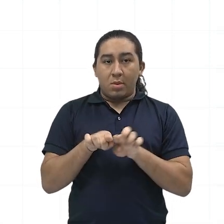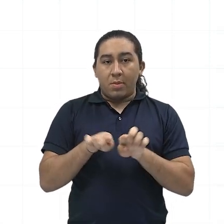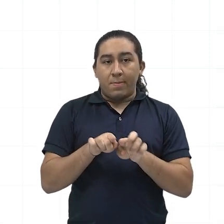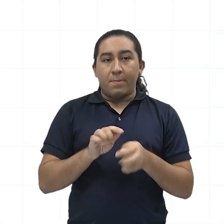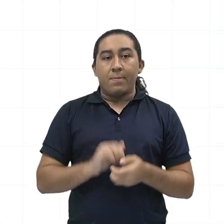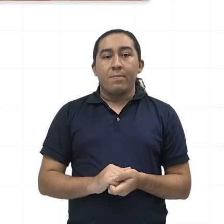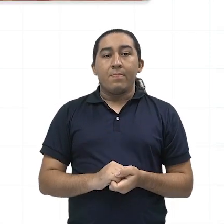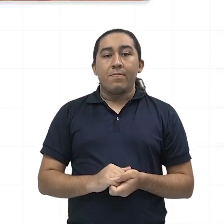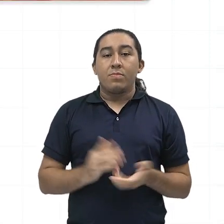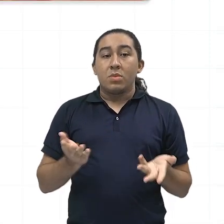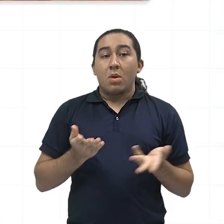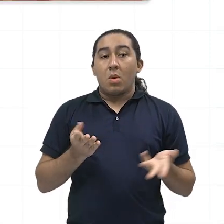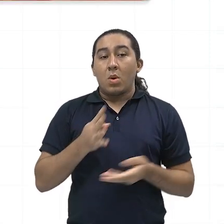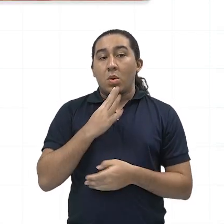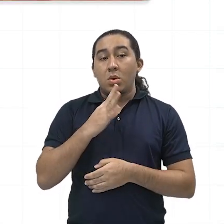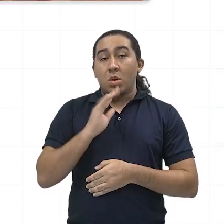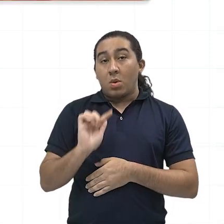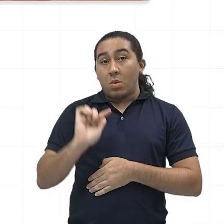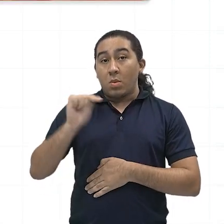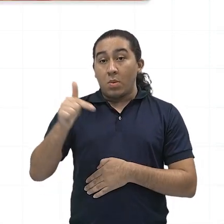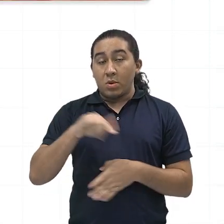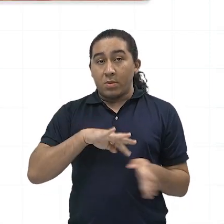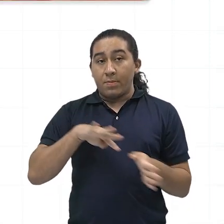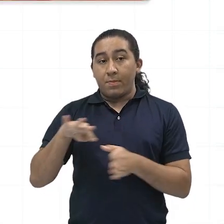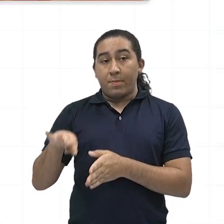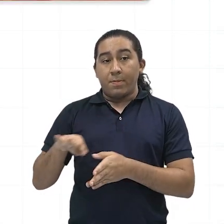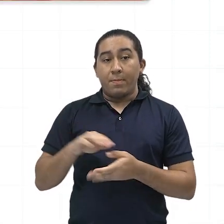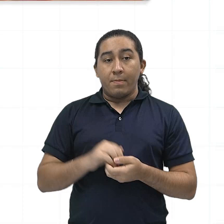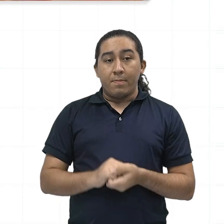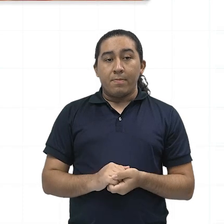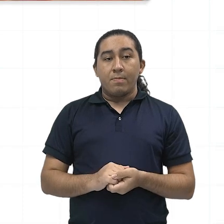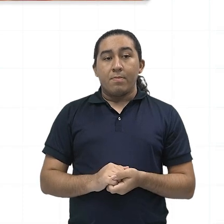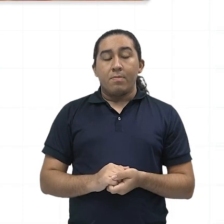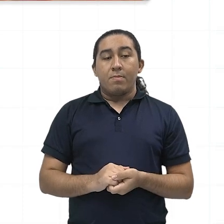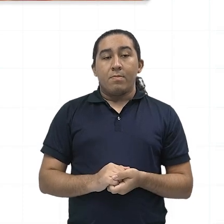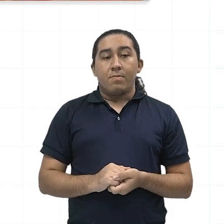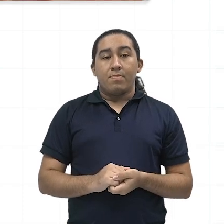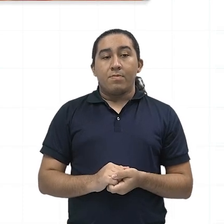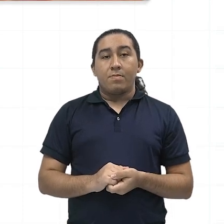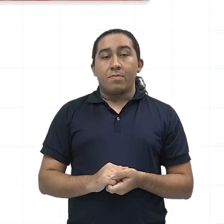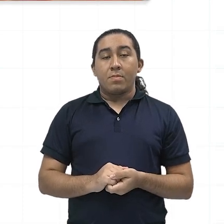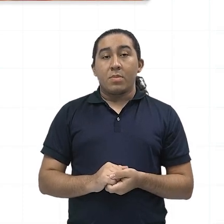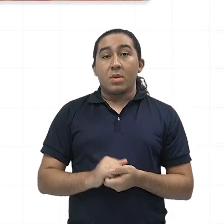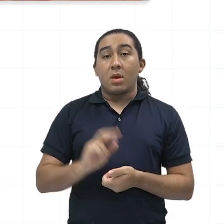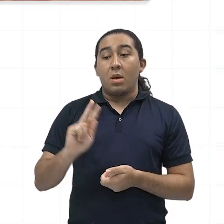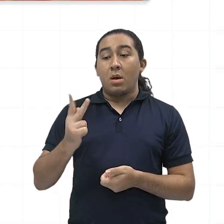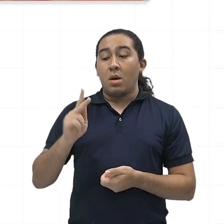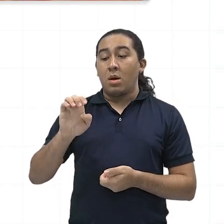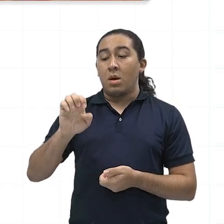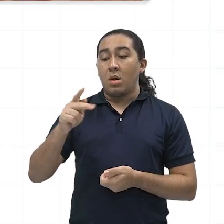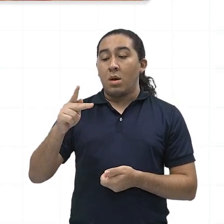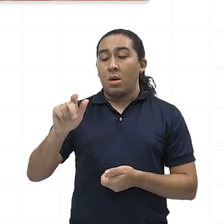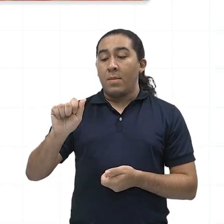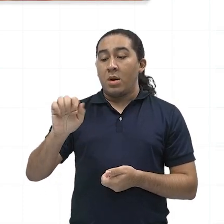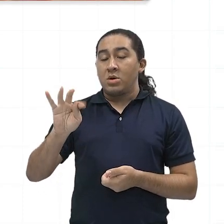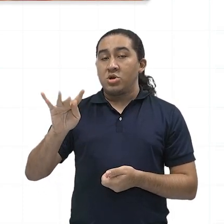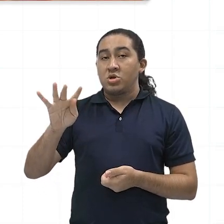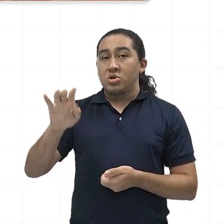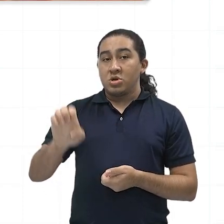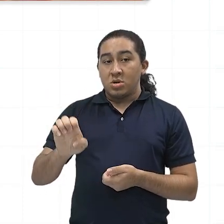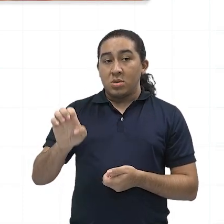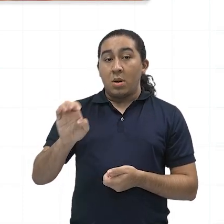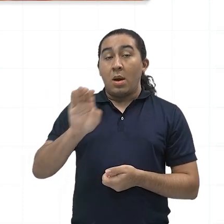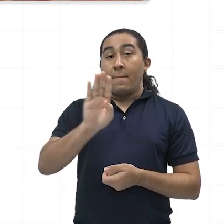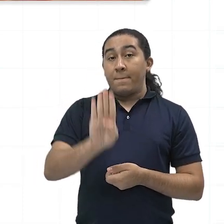Vamos conhecer agora uma outra ST, hepatite B, que é uma doença